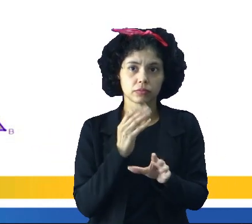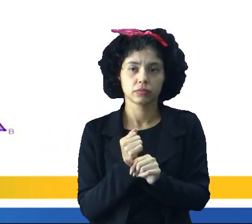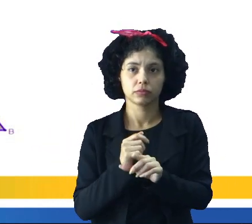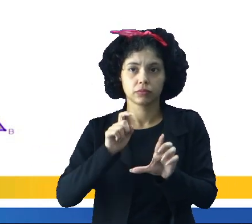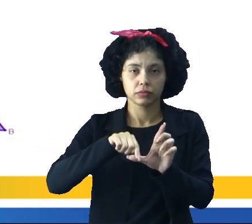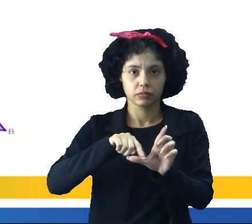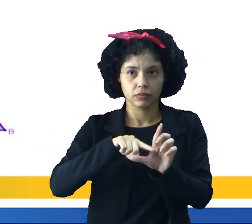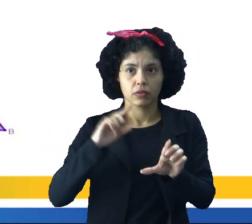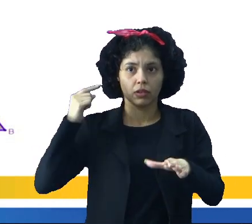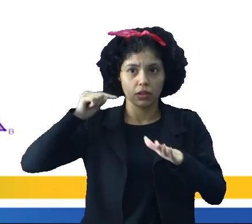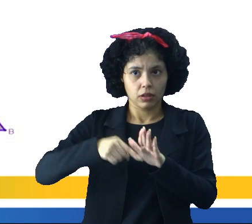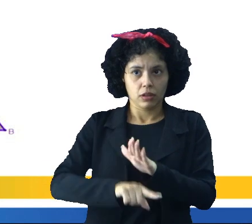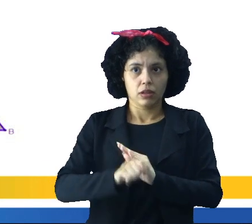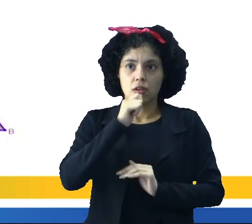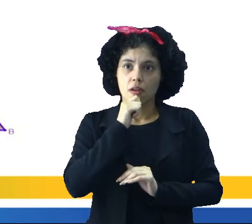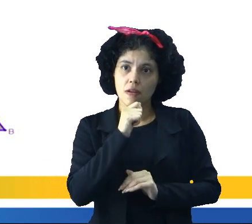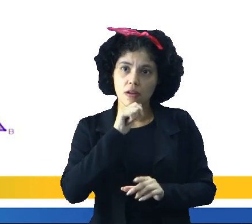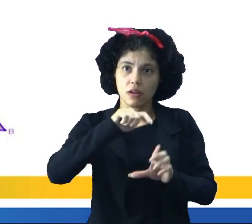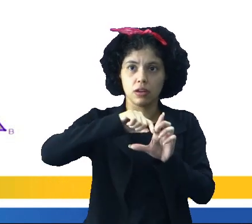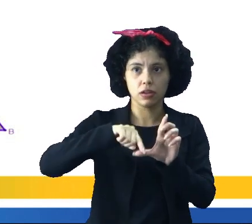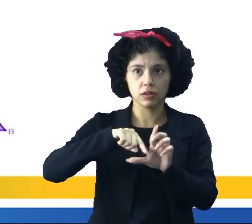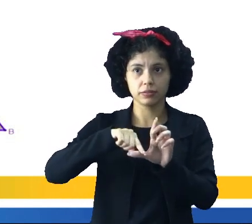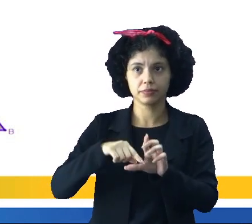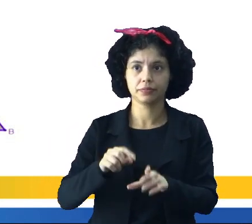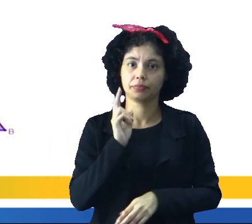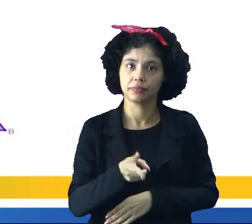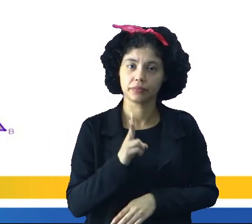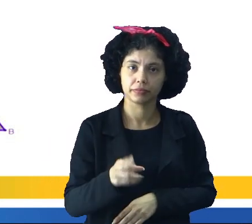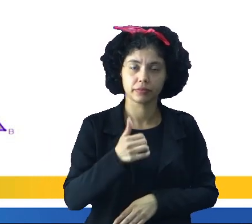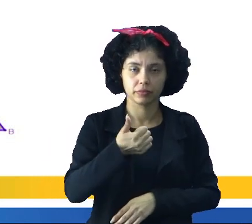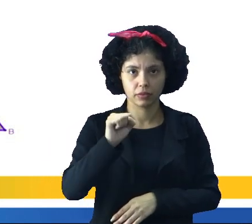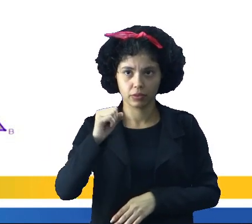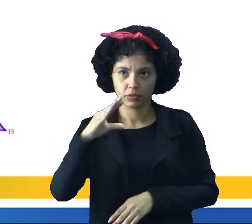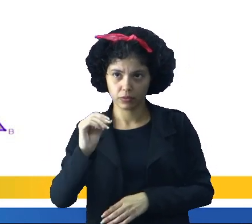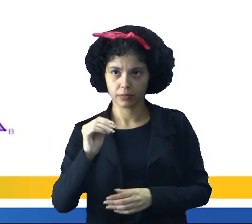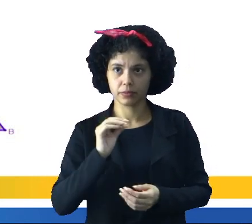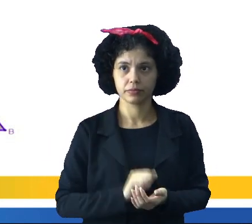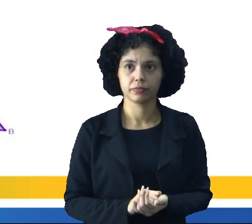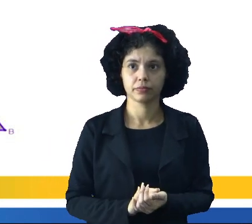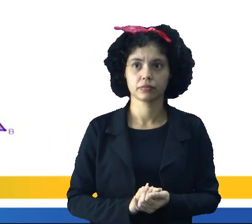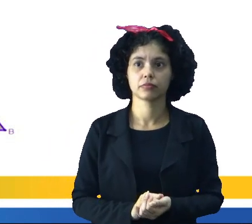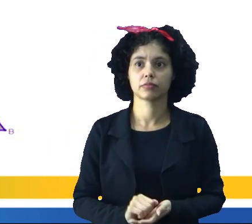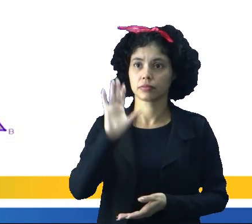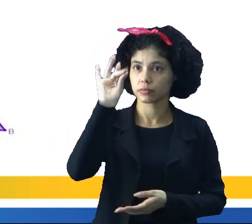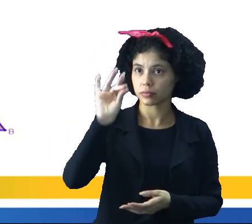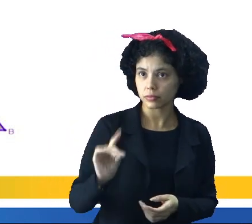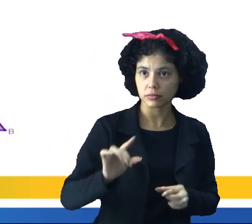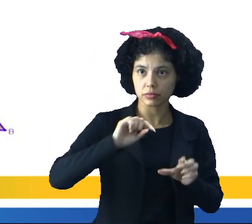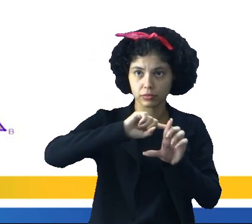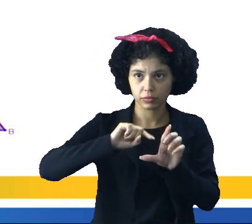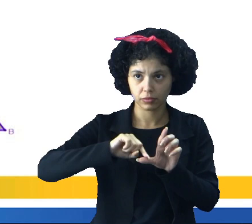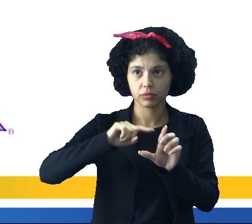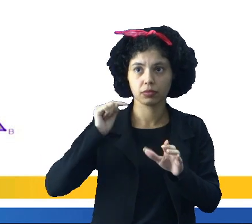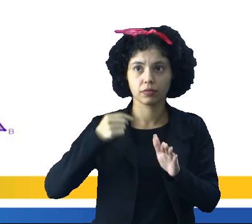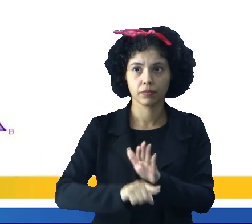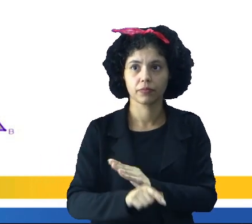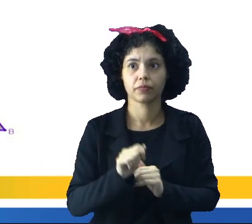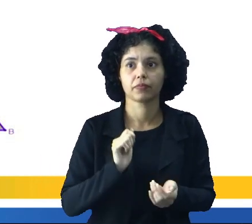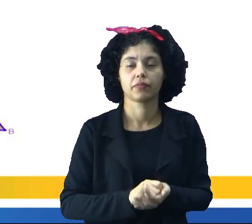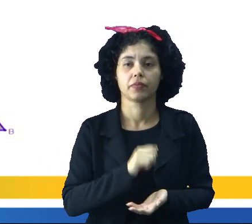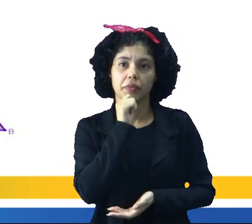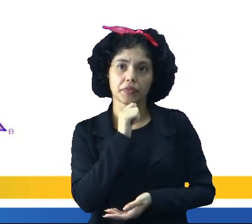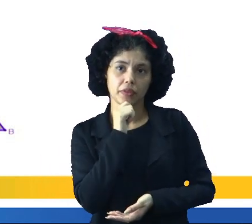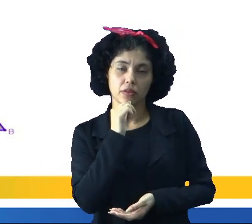a soma dos ângulos internos de um triângulo é sempre 180 graus, cada ângulo